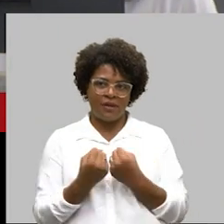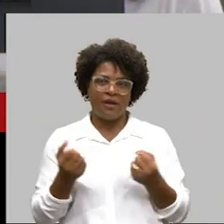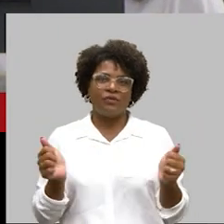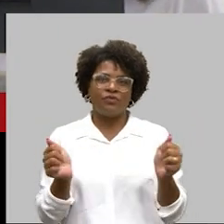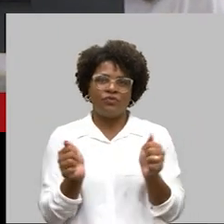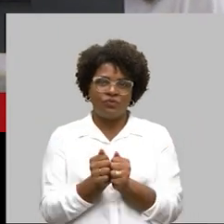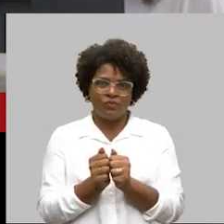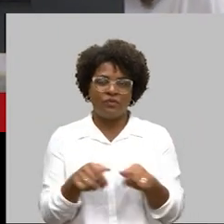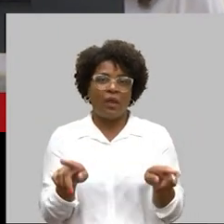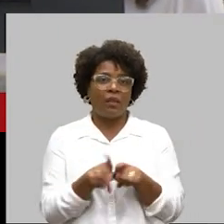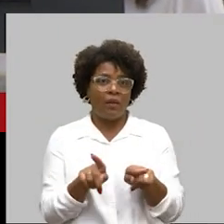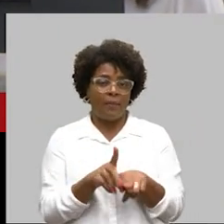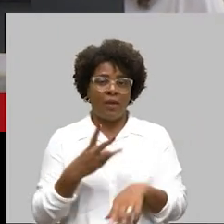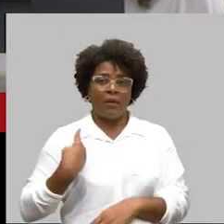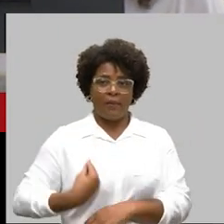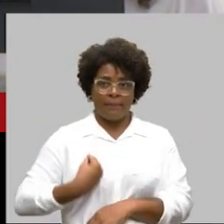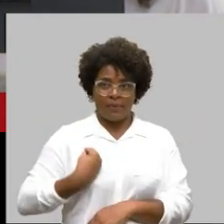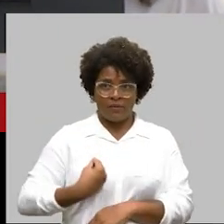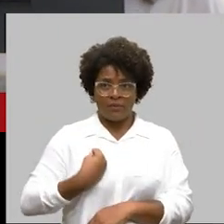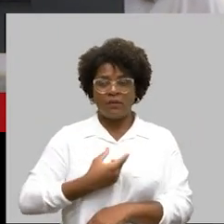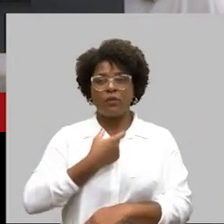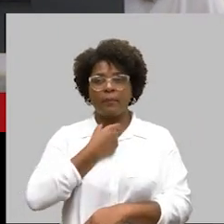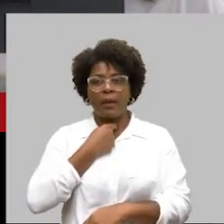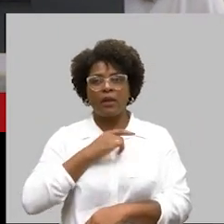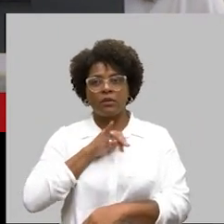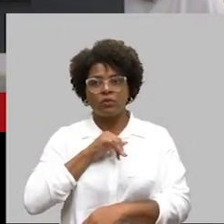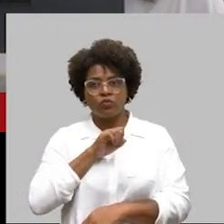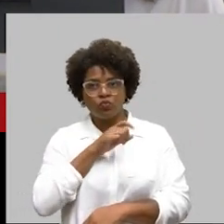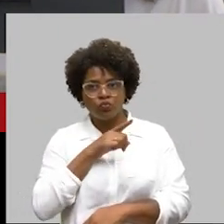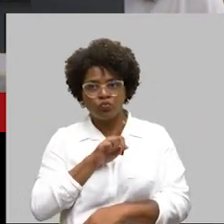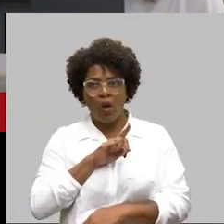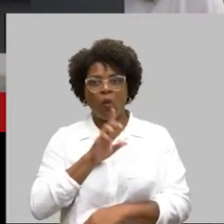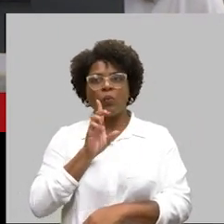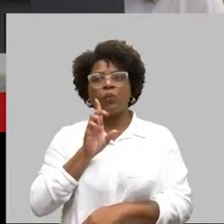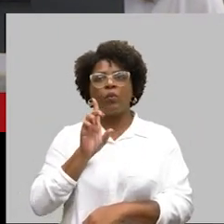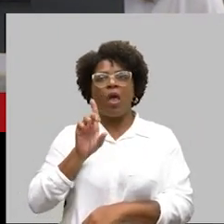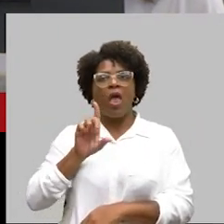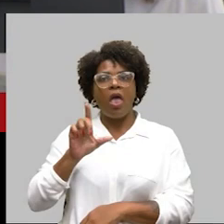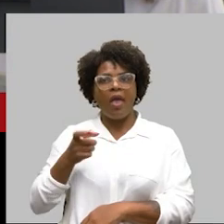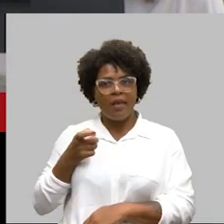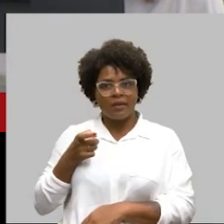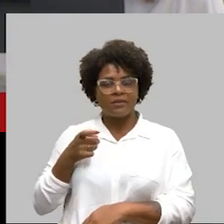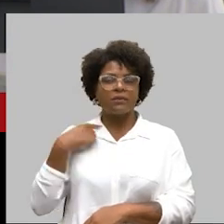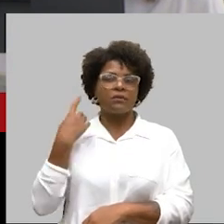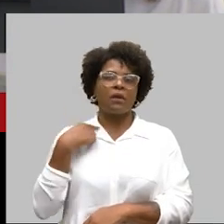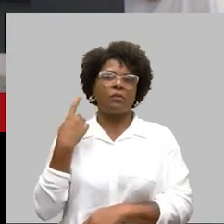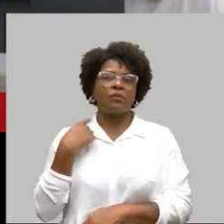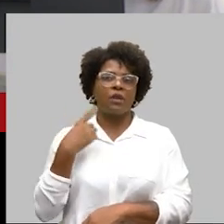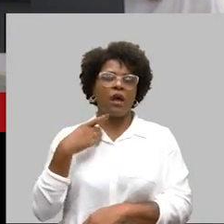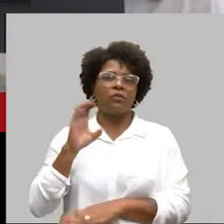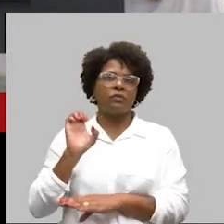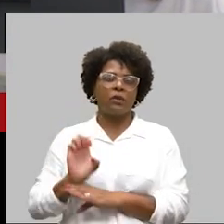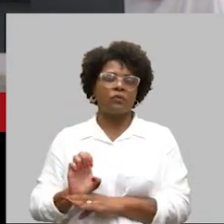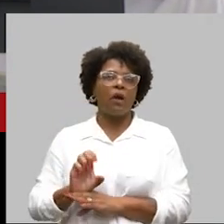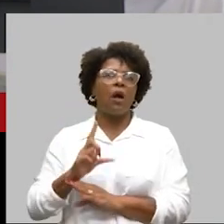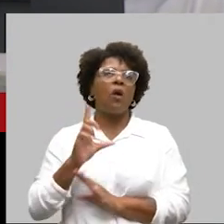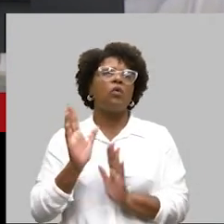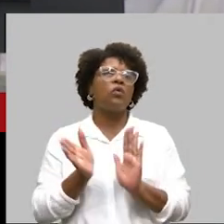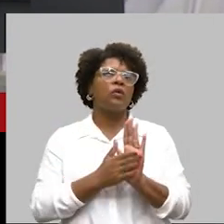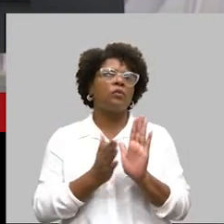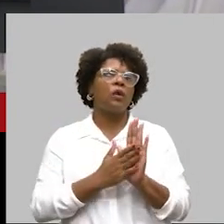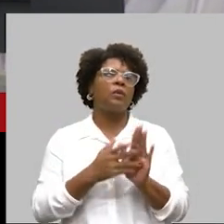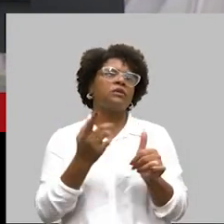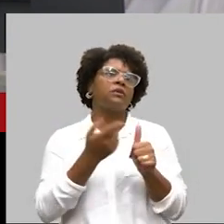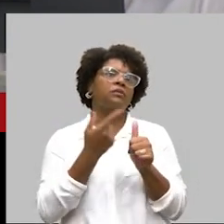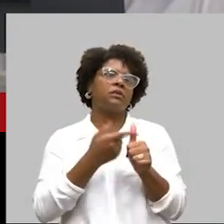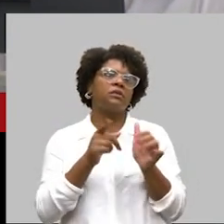João que foi deputado estadual e que trouxe também uma das primeiras legislações da Educação do campo